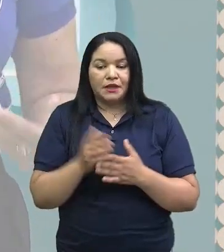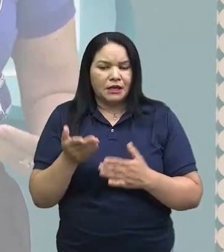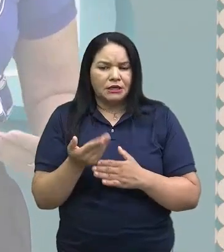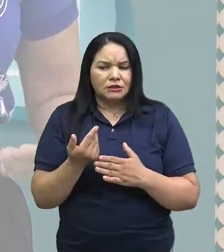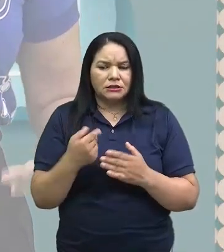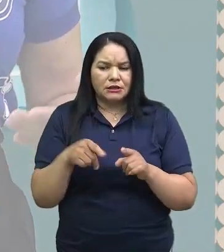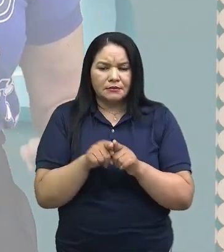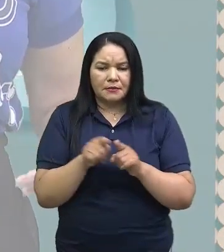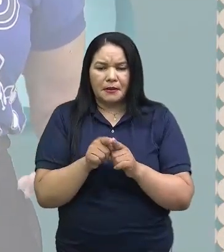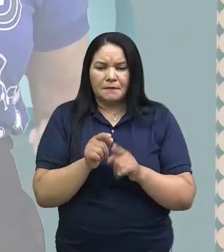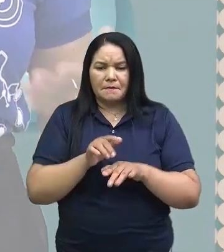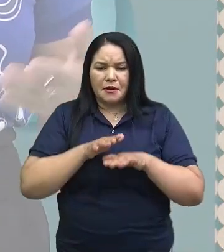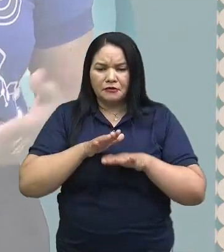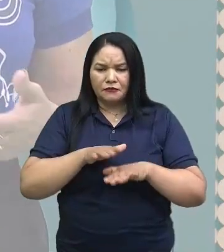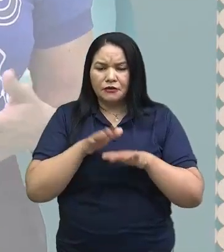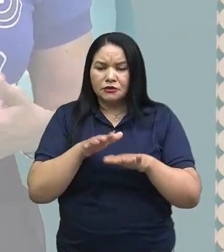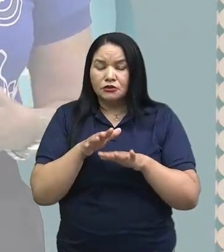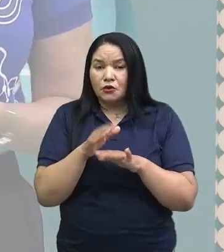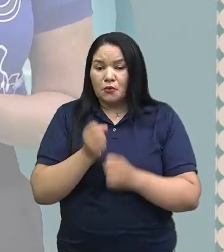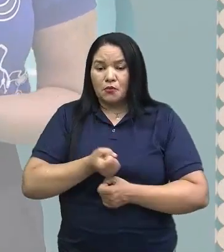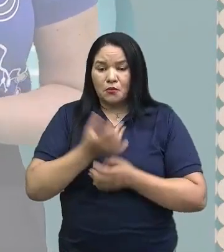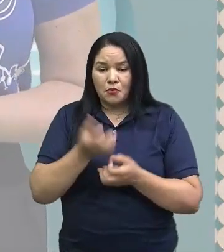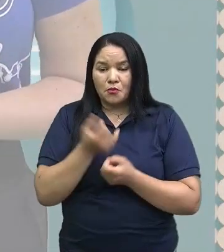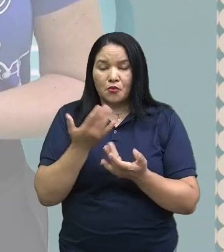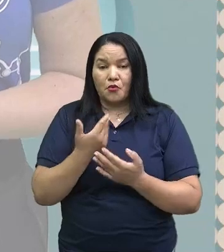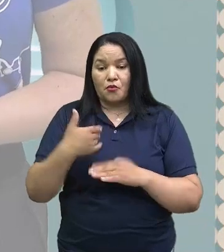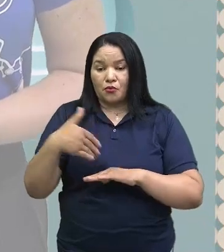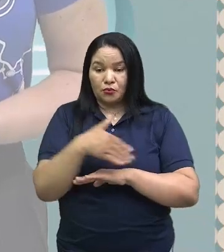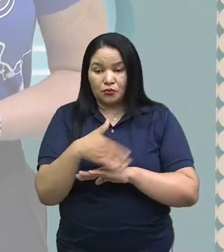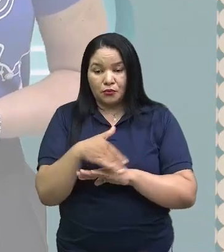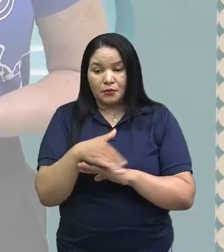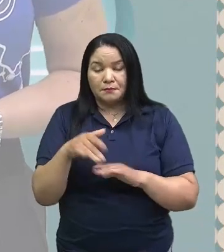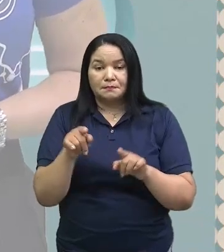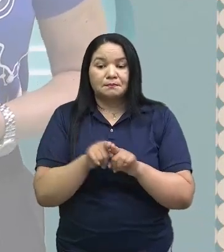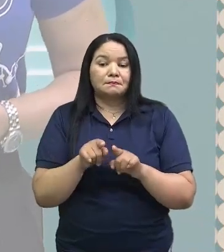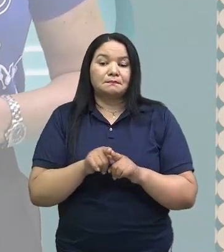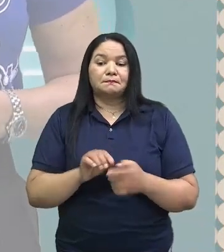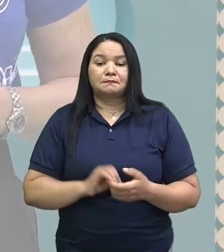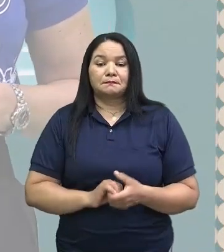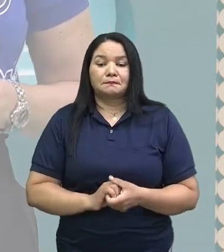as manifestações de rua urbana.